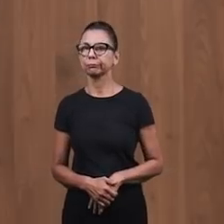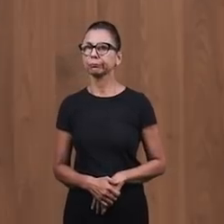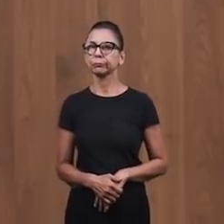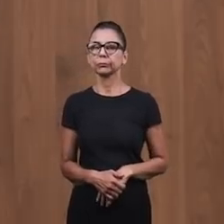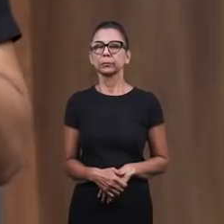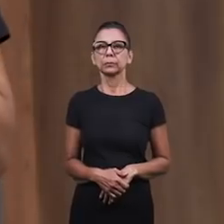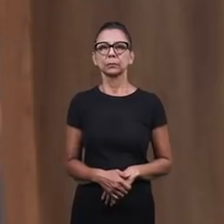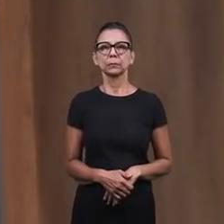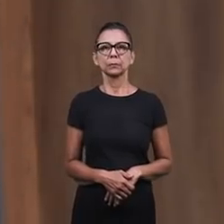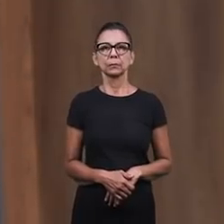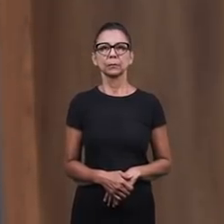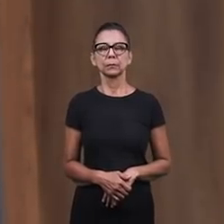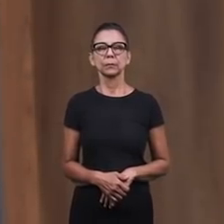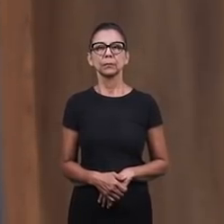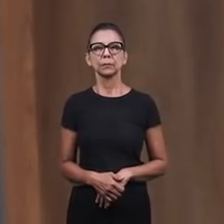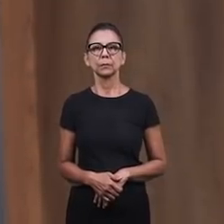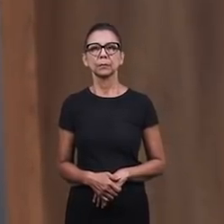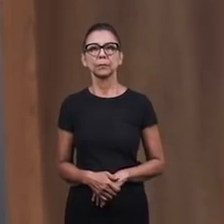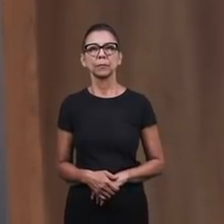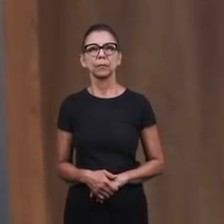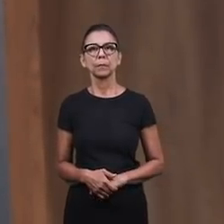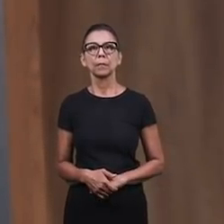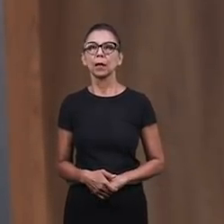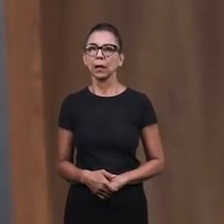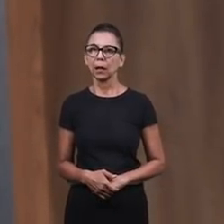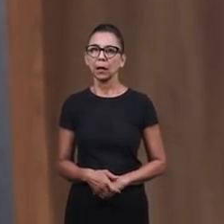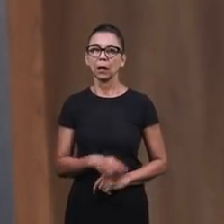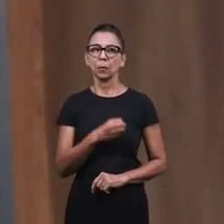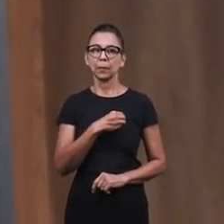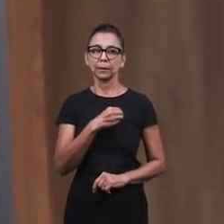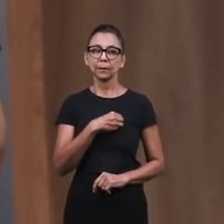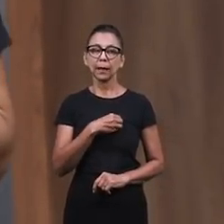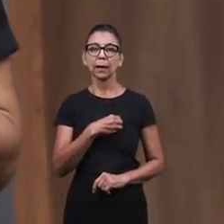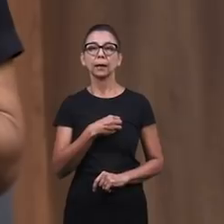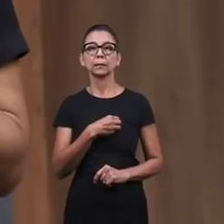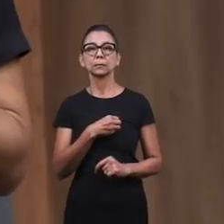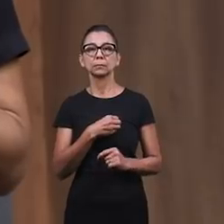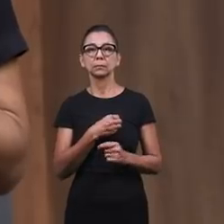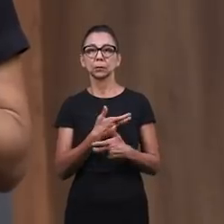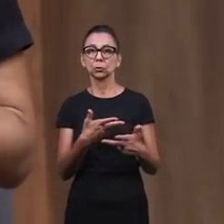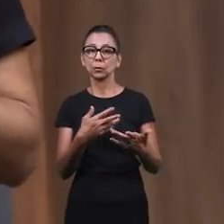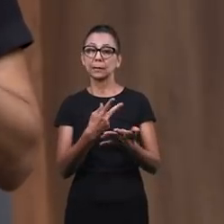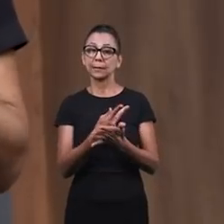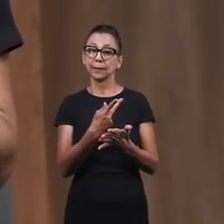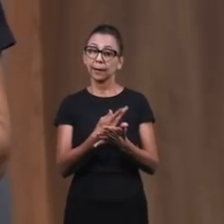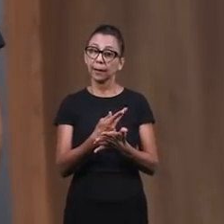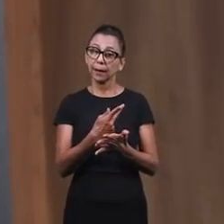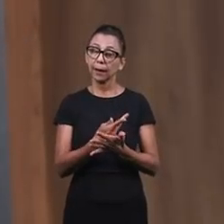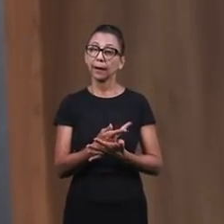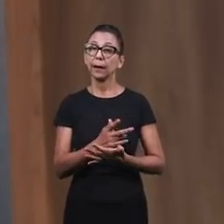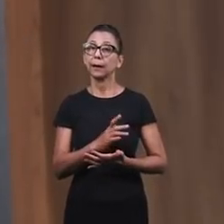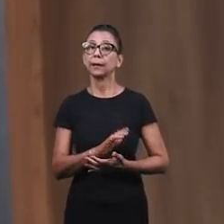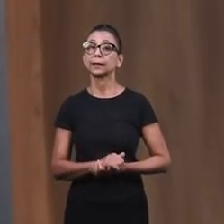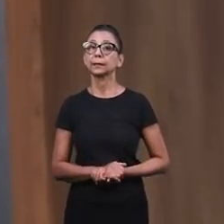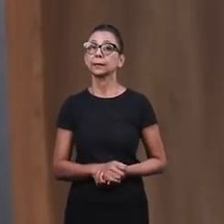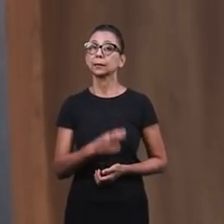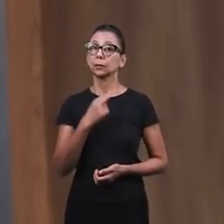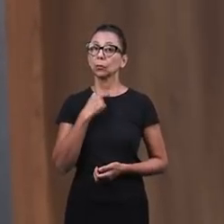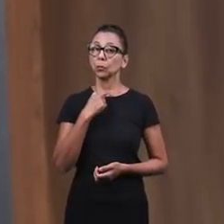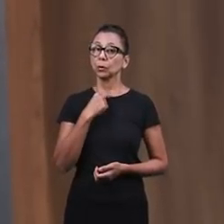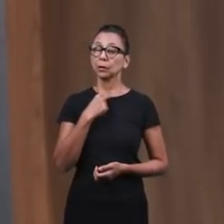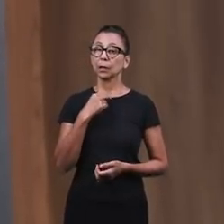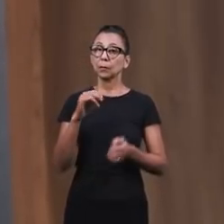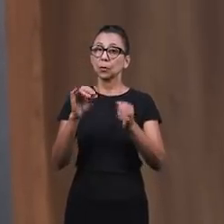Deus. Aquilo, intermediários, que nós sabemos que é contrário à palavra do Senhor, que vem para prejudicar,